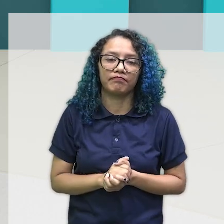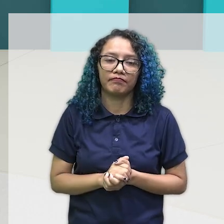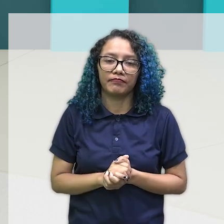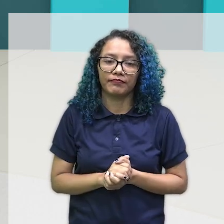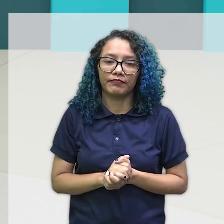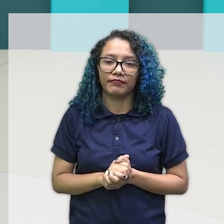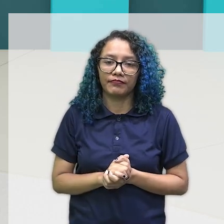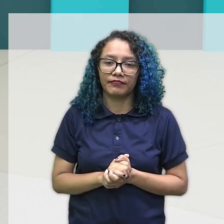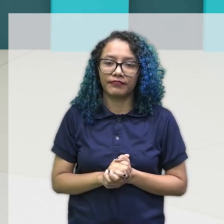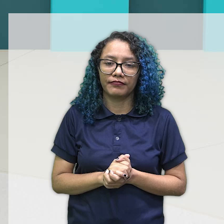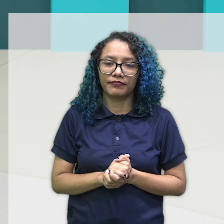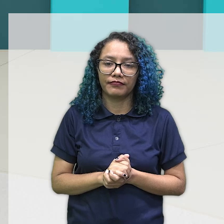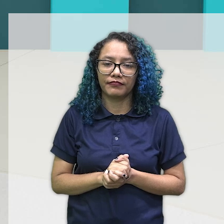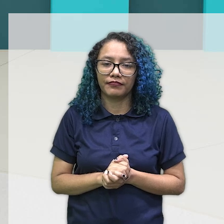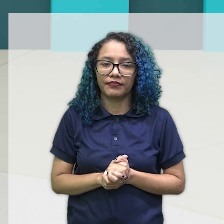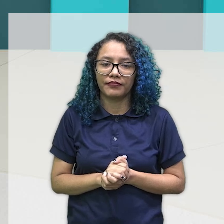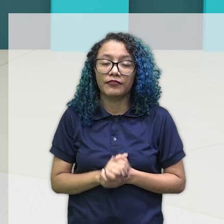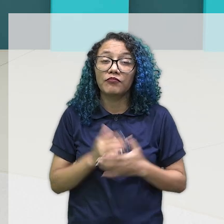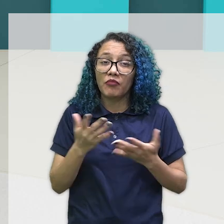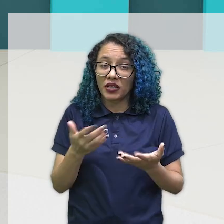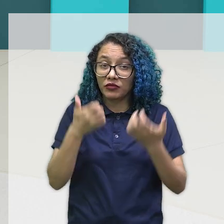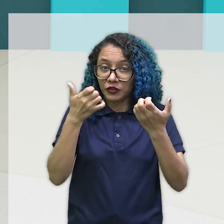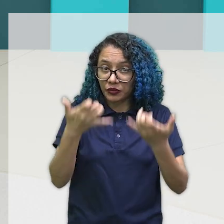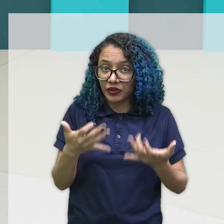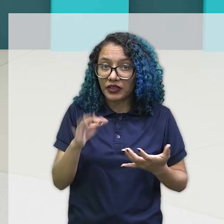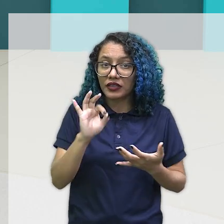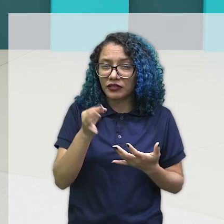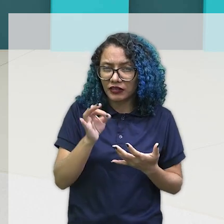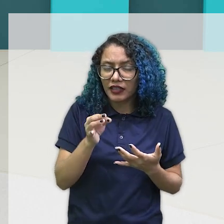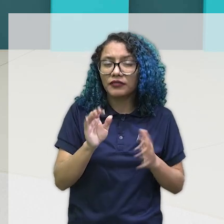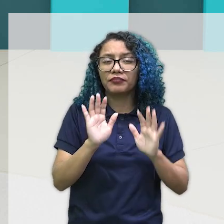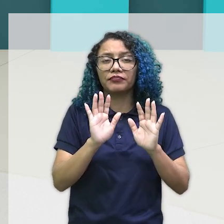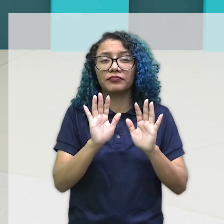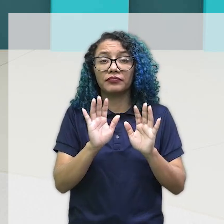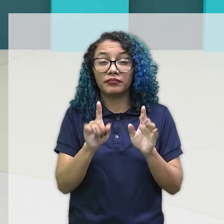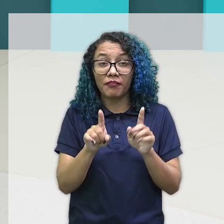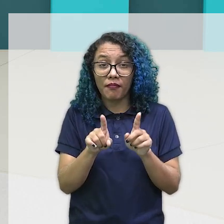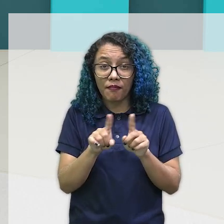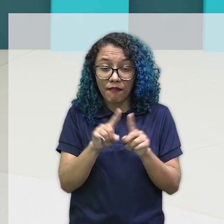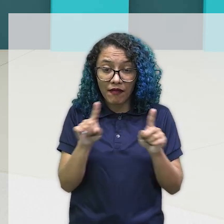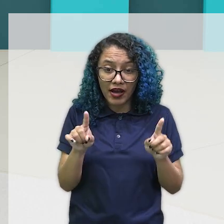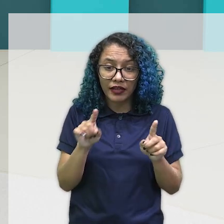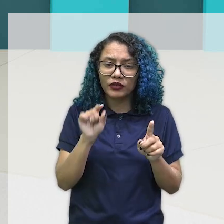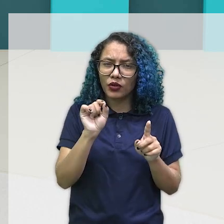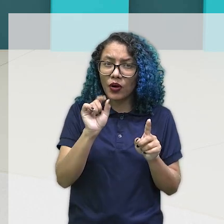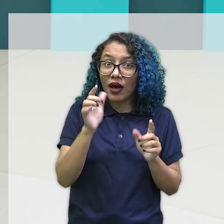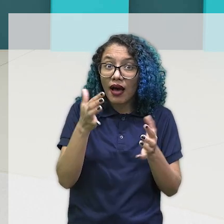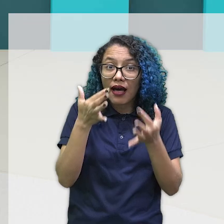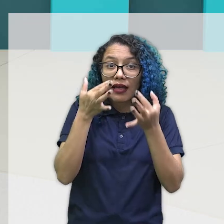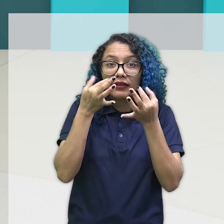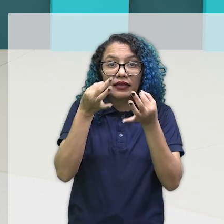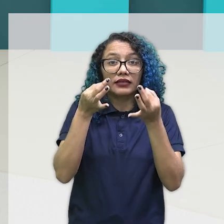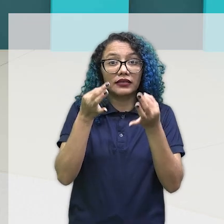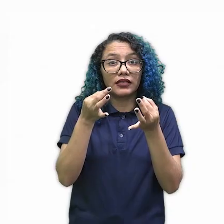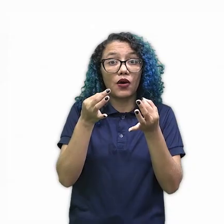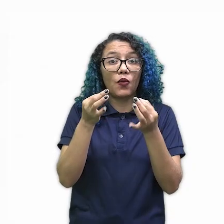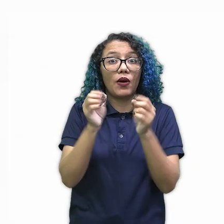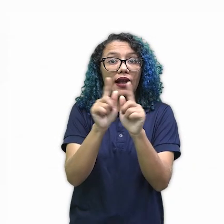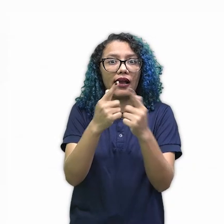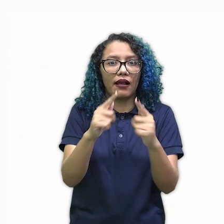informações, eu quero destacar também o ponto gramatical da nossa aula, né? Então, vamos